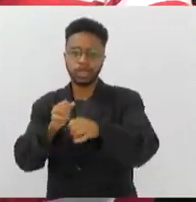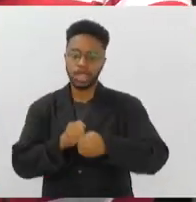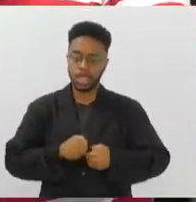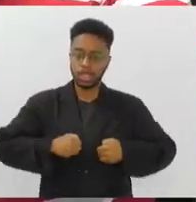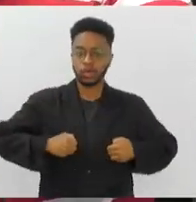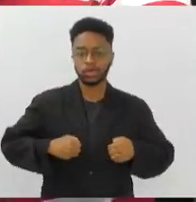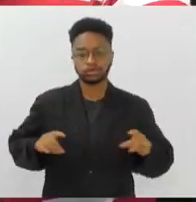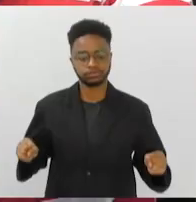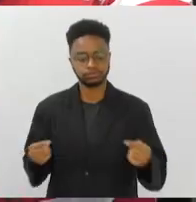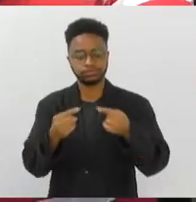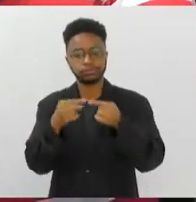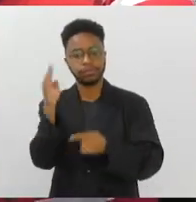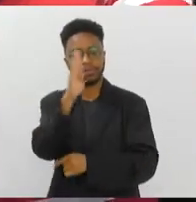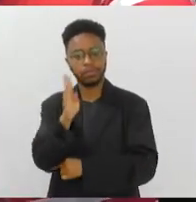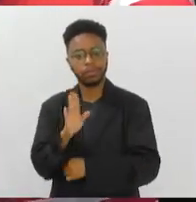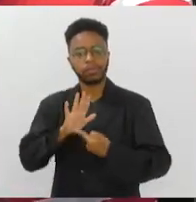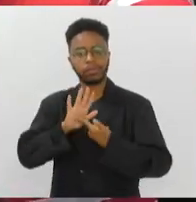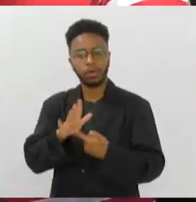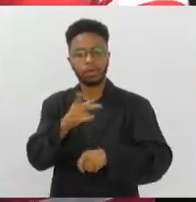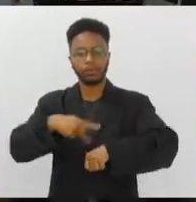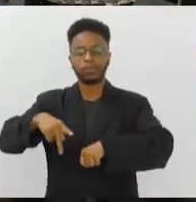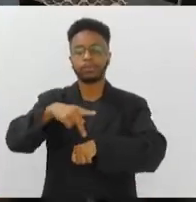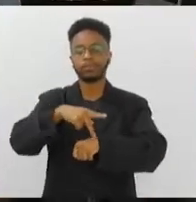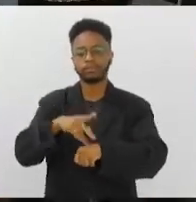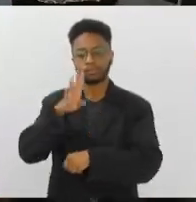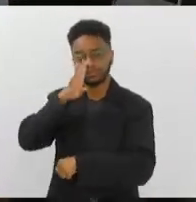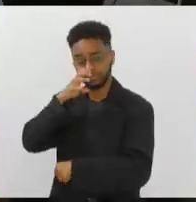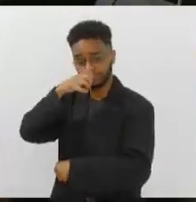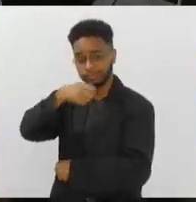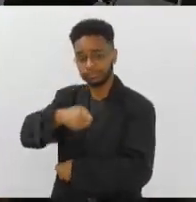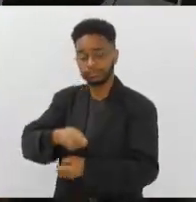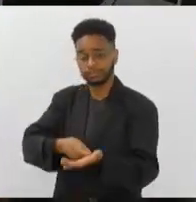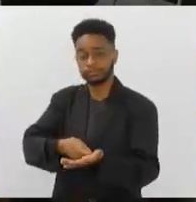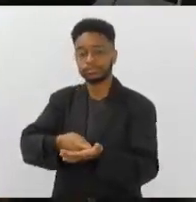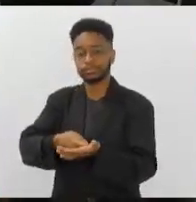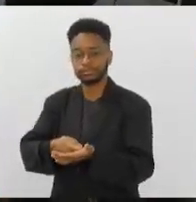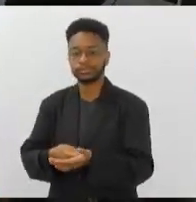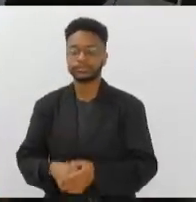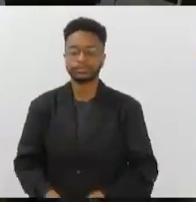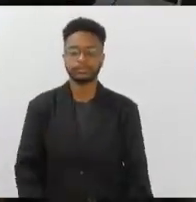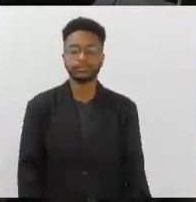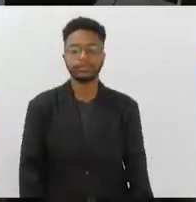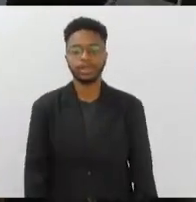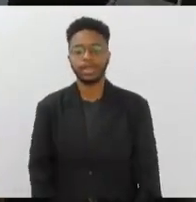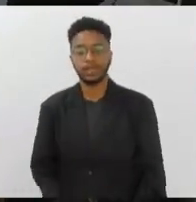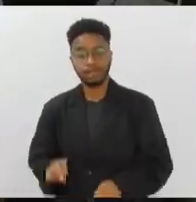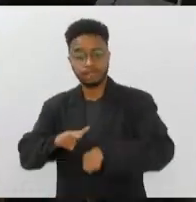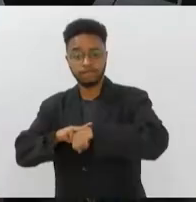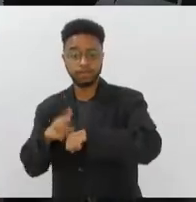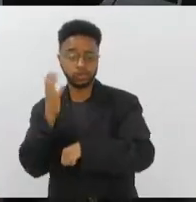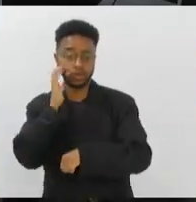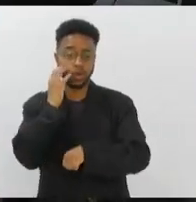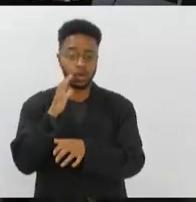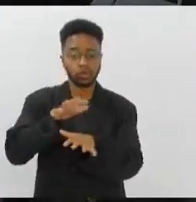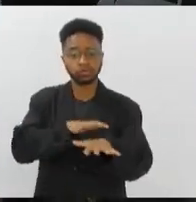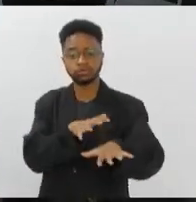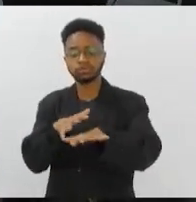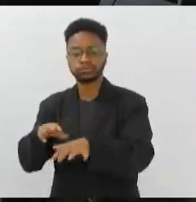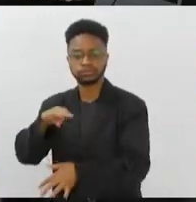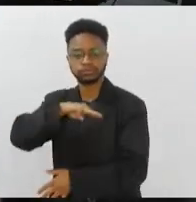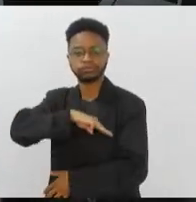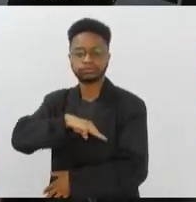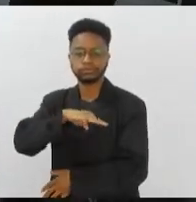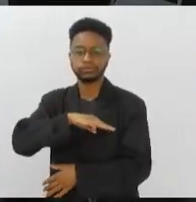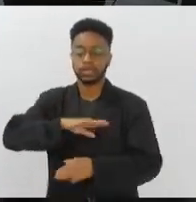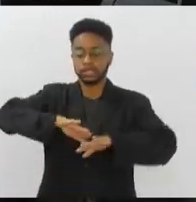Brasis. Que se faz um país de desses javelões, são verde rosas multidões. Mangueira, tira